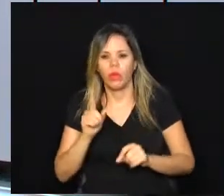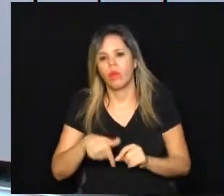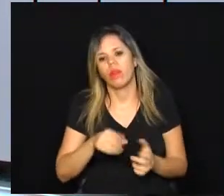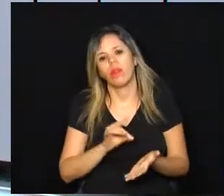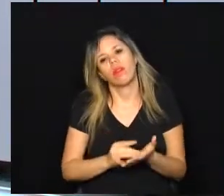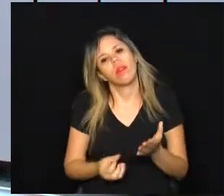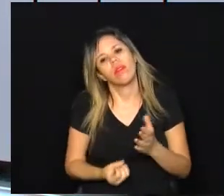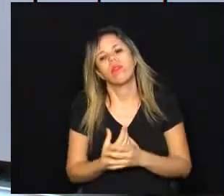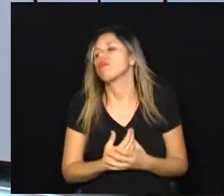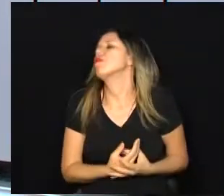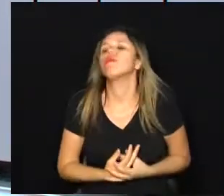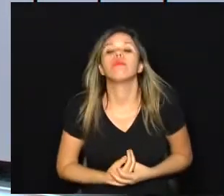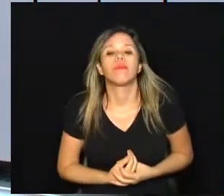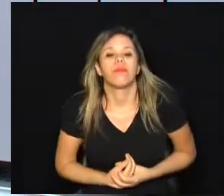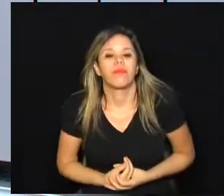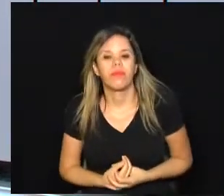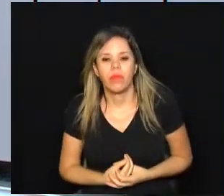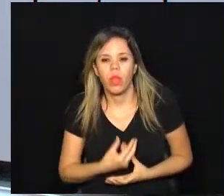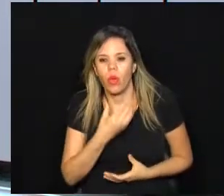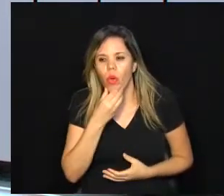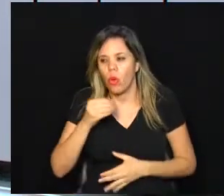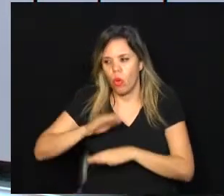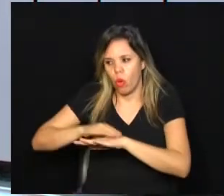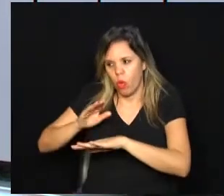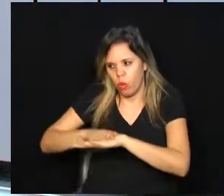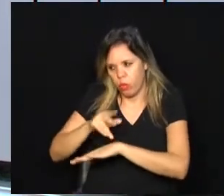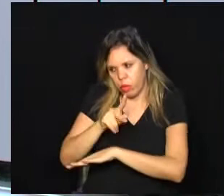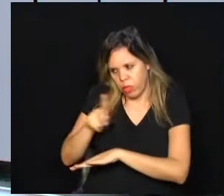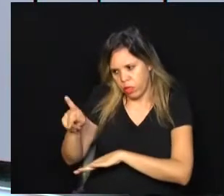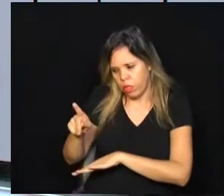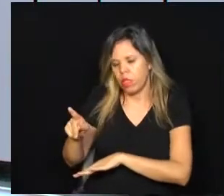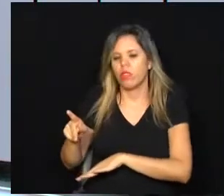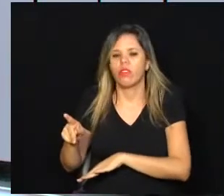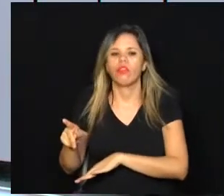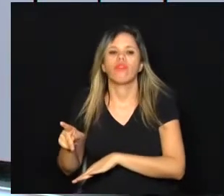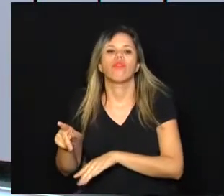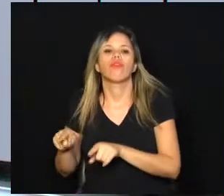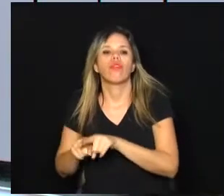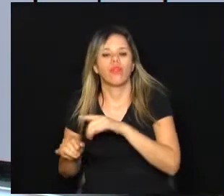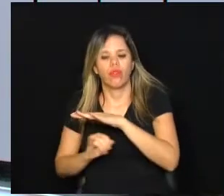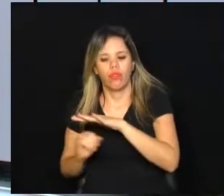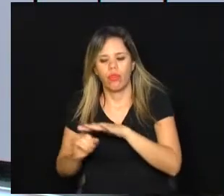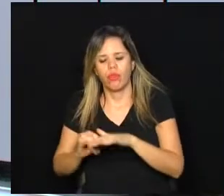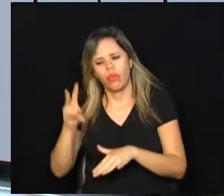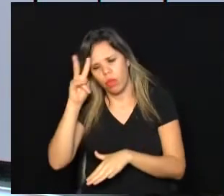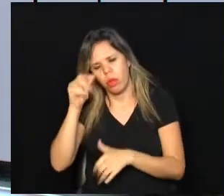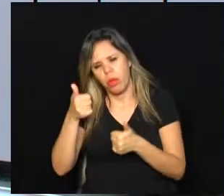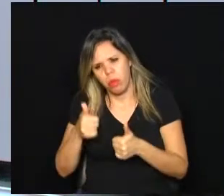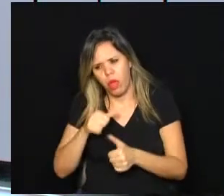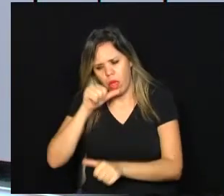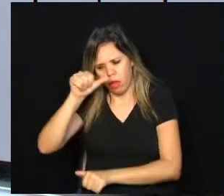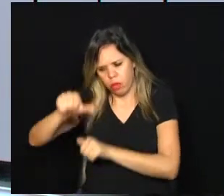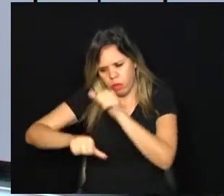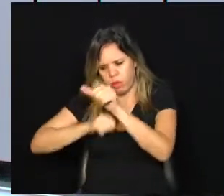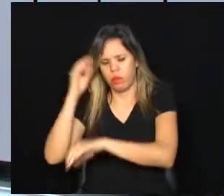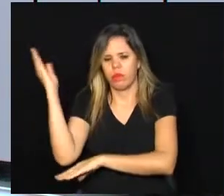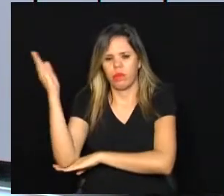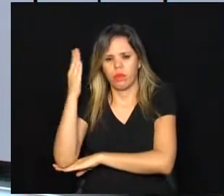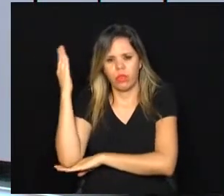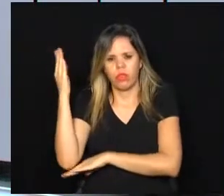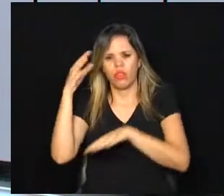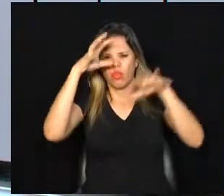realidade. O Chico lembrou bem, os eventos extremos, consequência das mudanças climáticas,